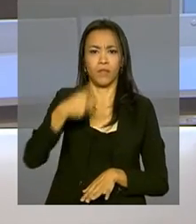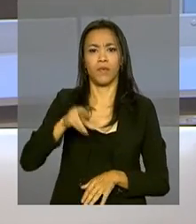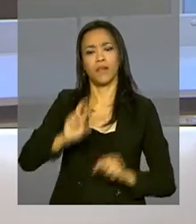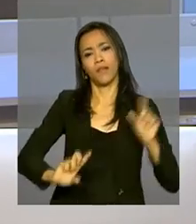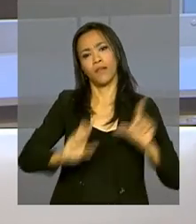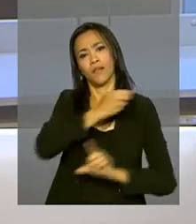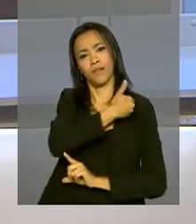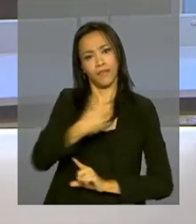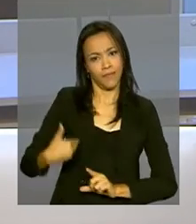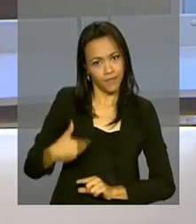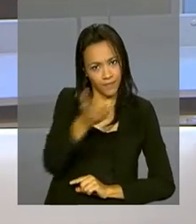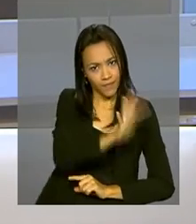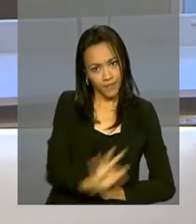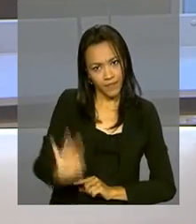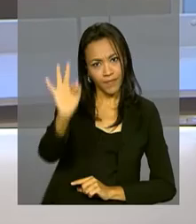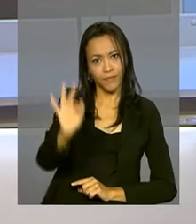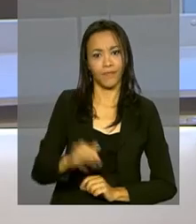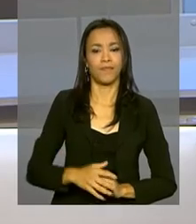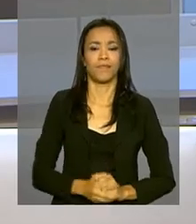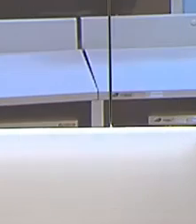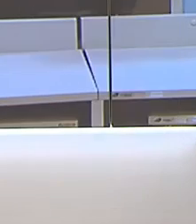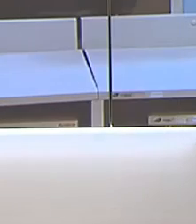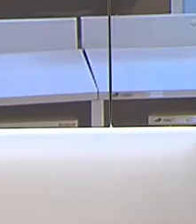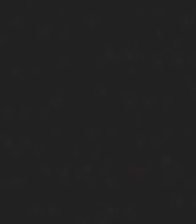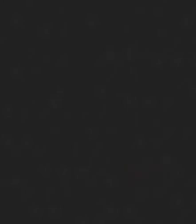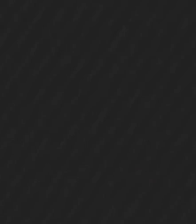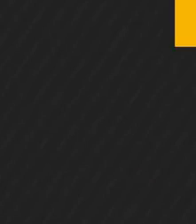na nbr a tv do governo federal